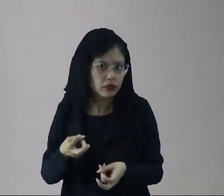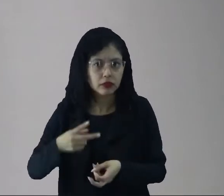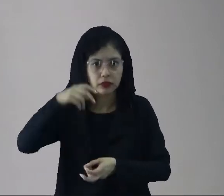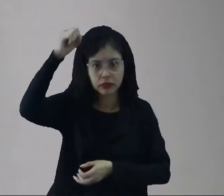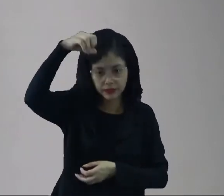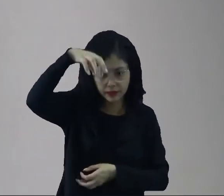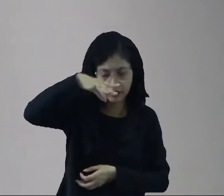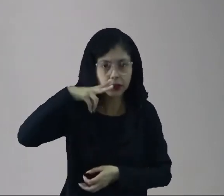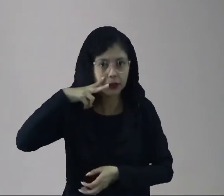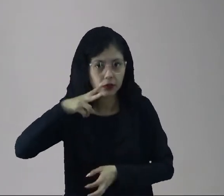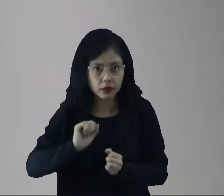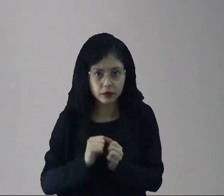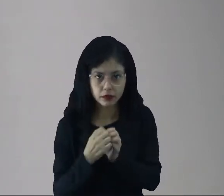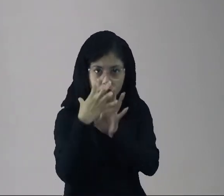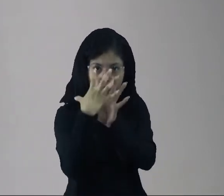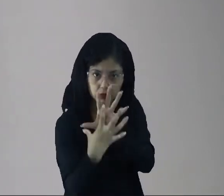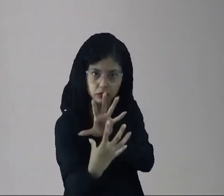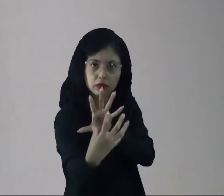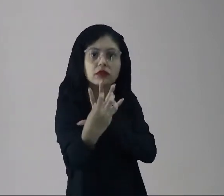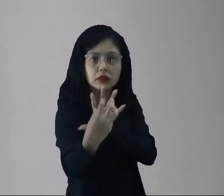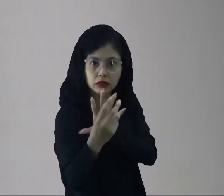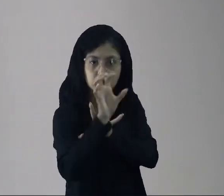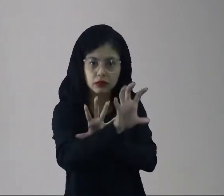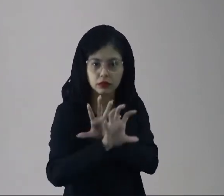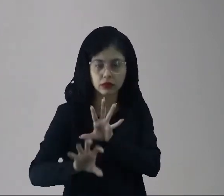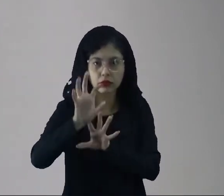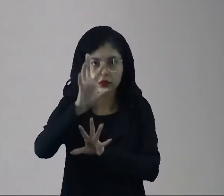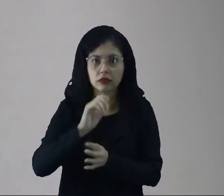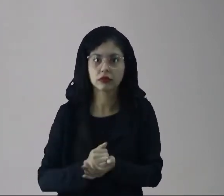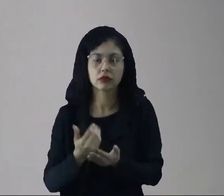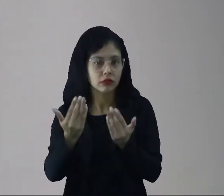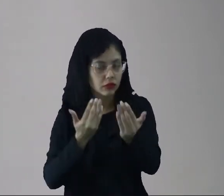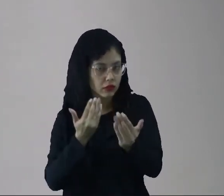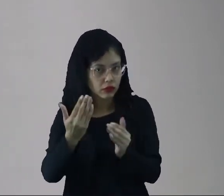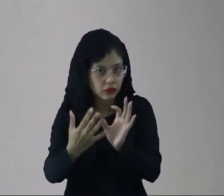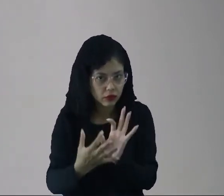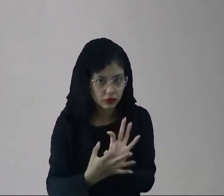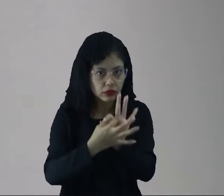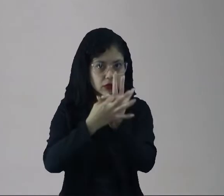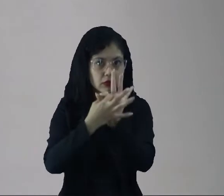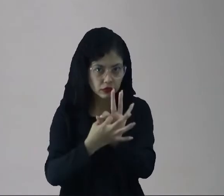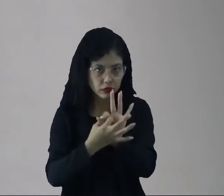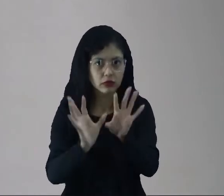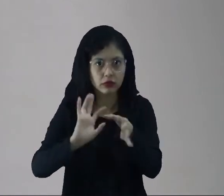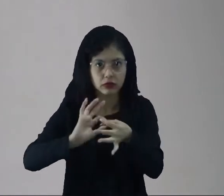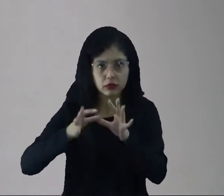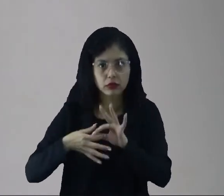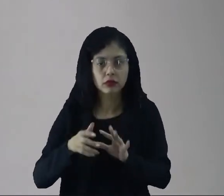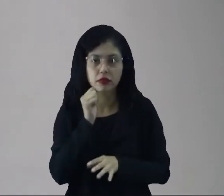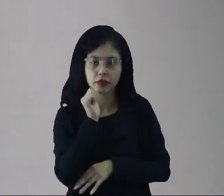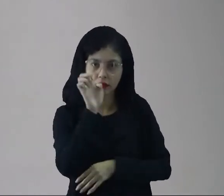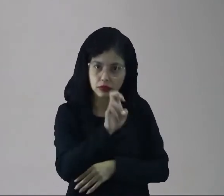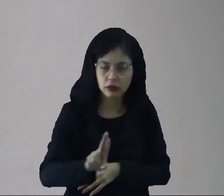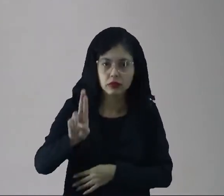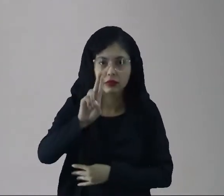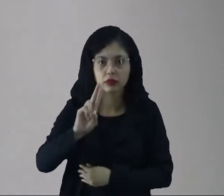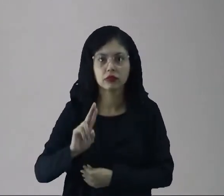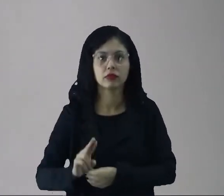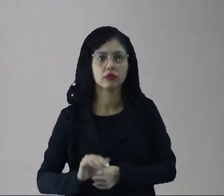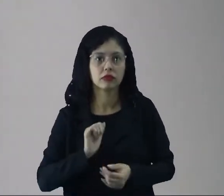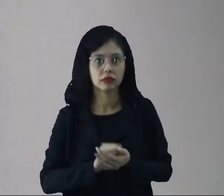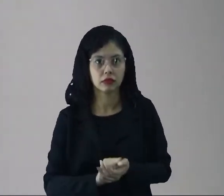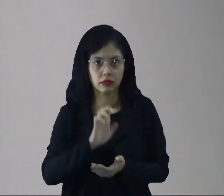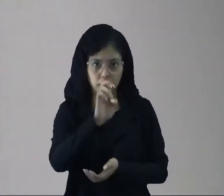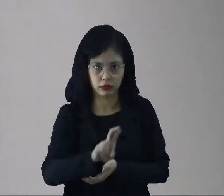minha projeção do meu mapa está relacionado ao contexto da Europa ou um